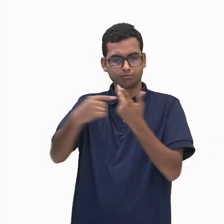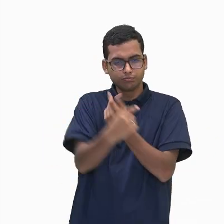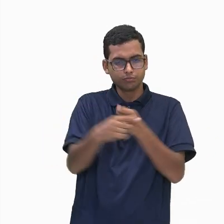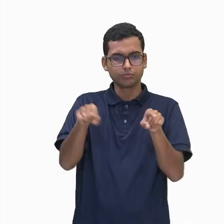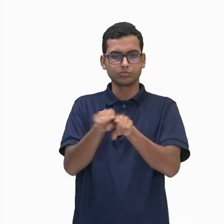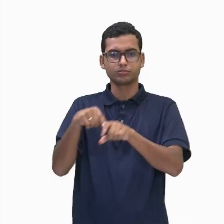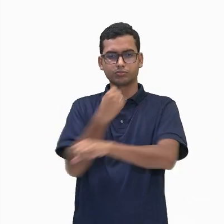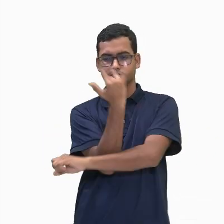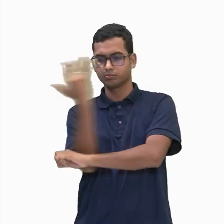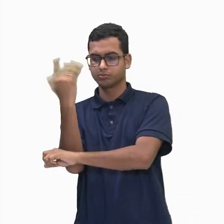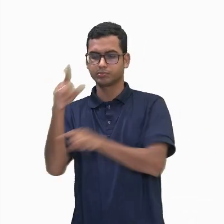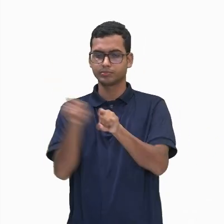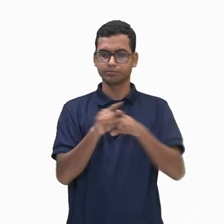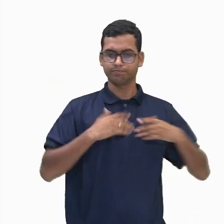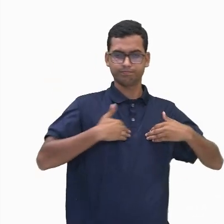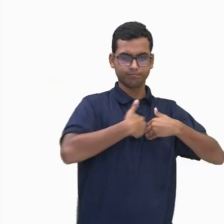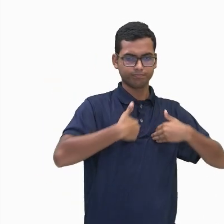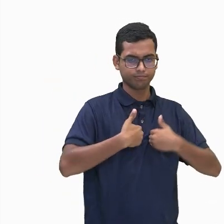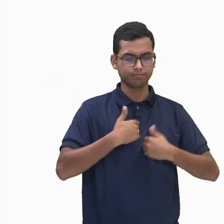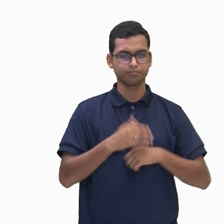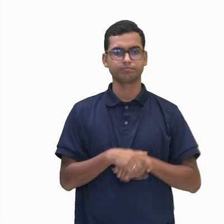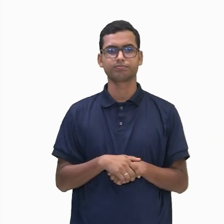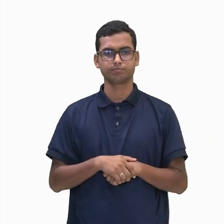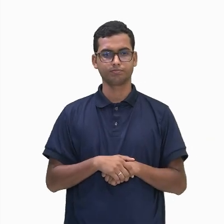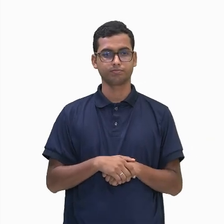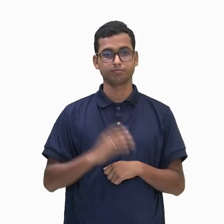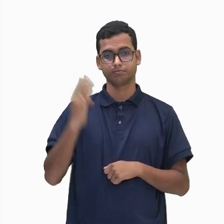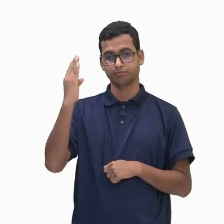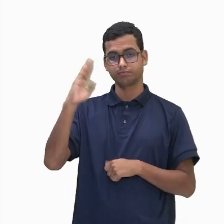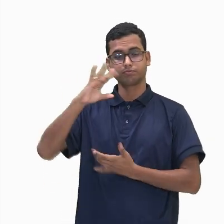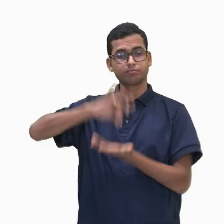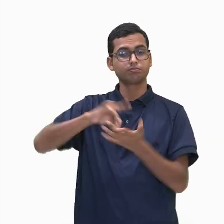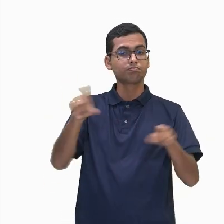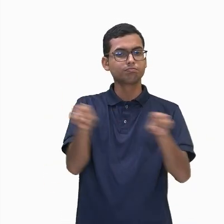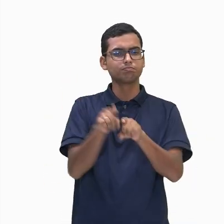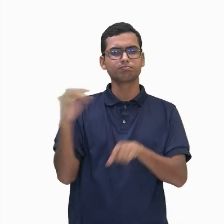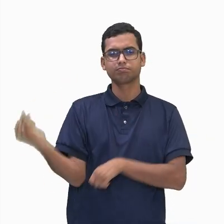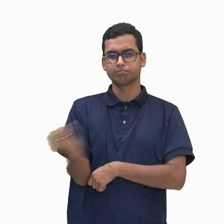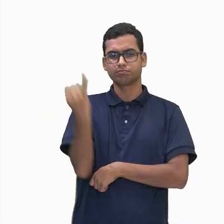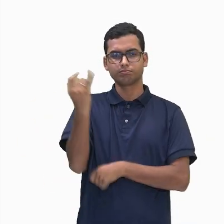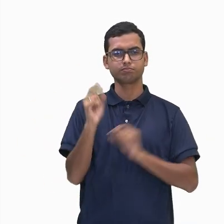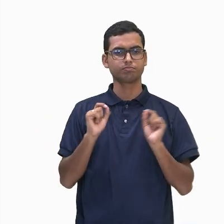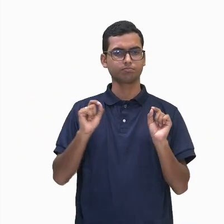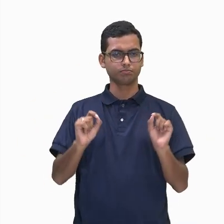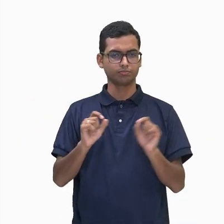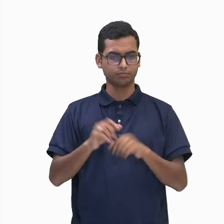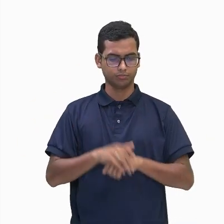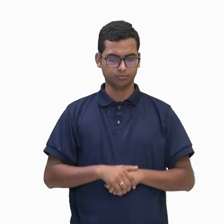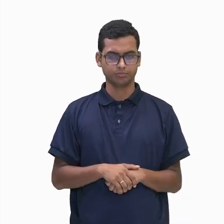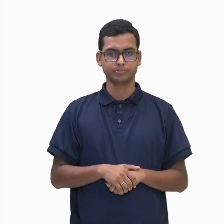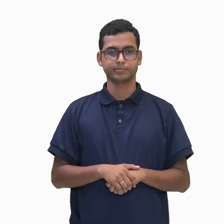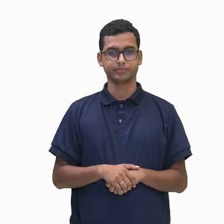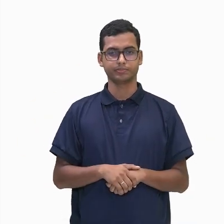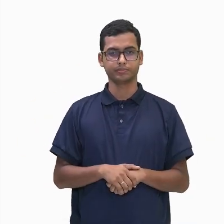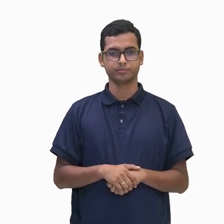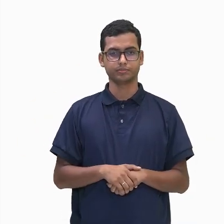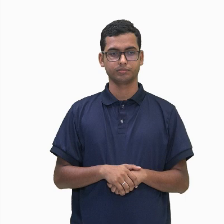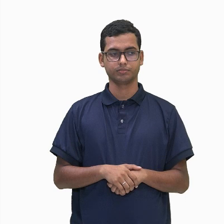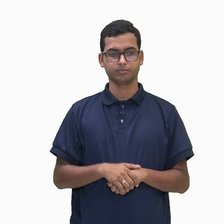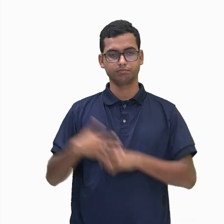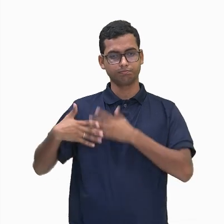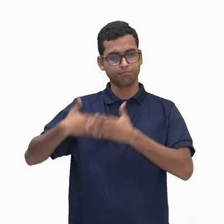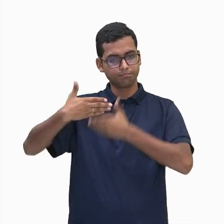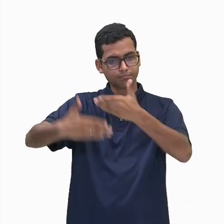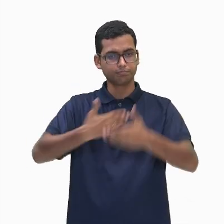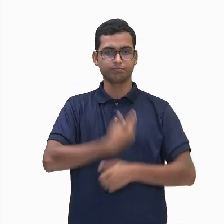animais. E a biologia tem uma importância fundamental. Vejam aí que ela ajuda no